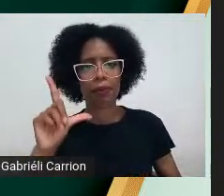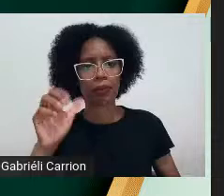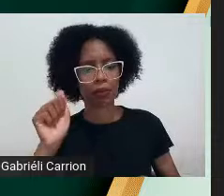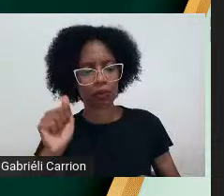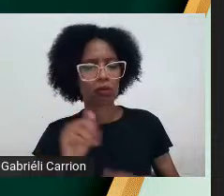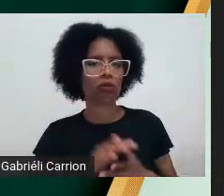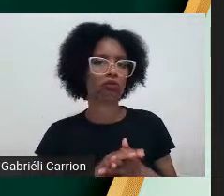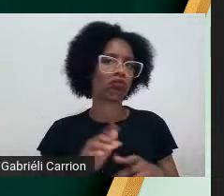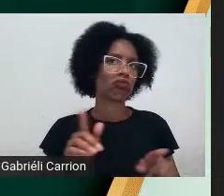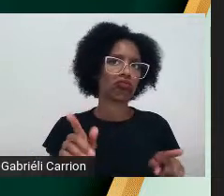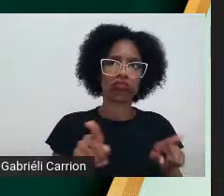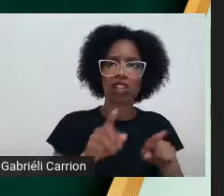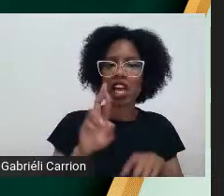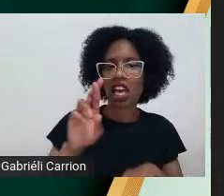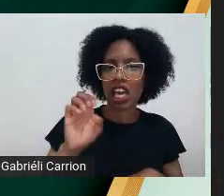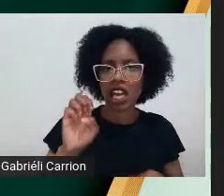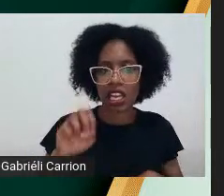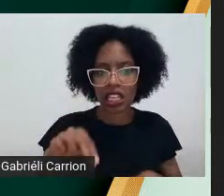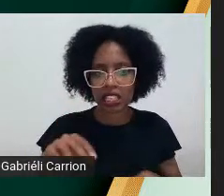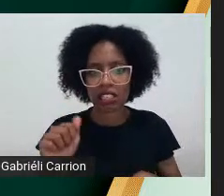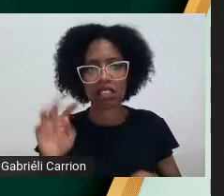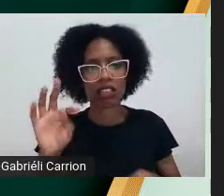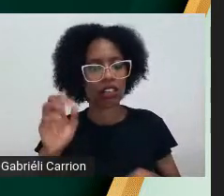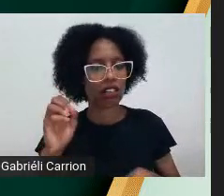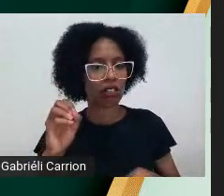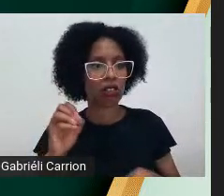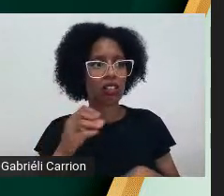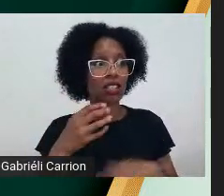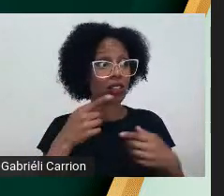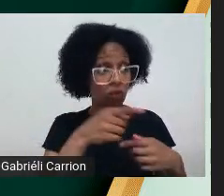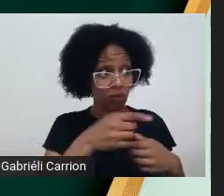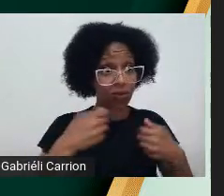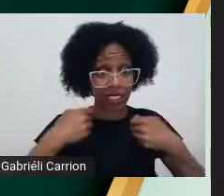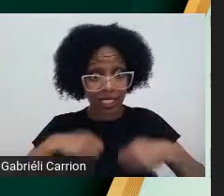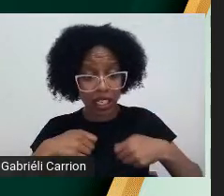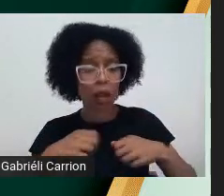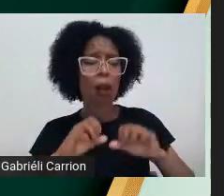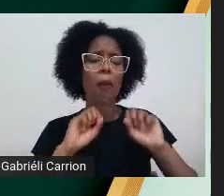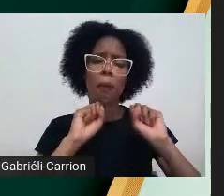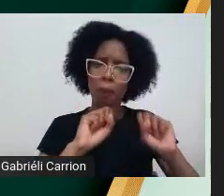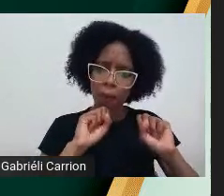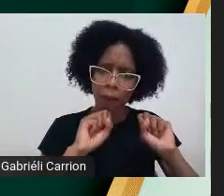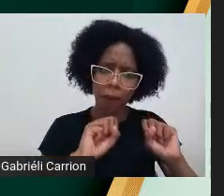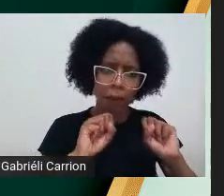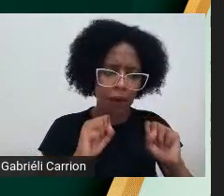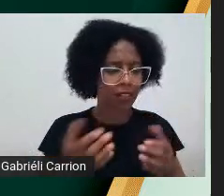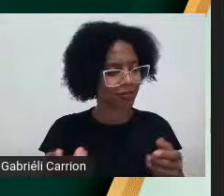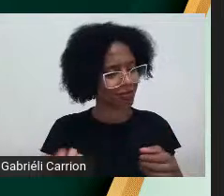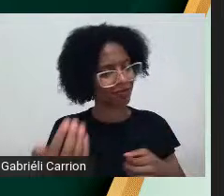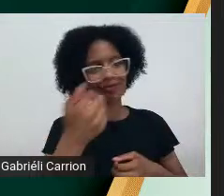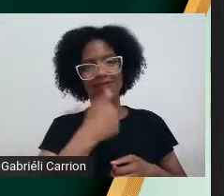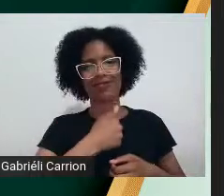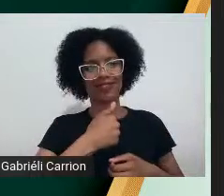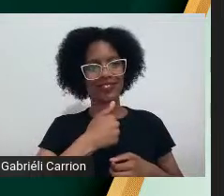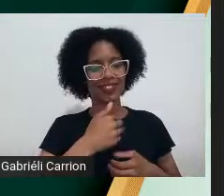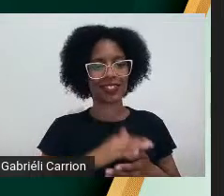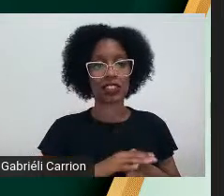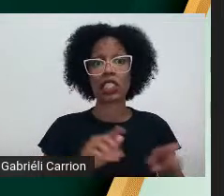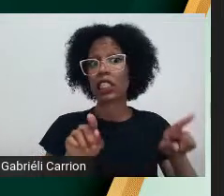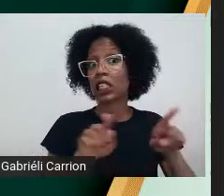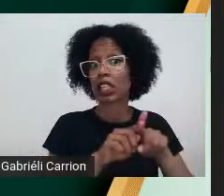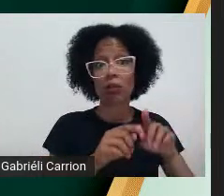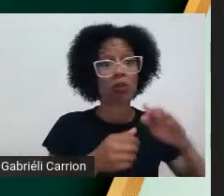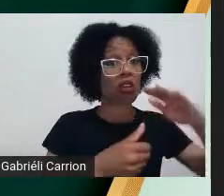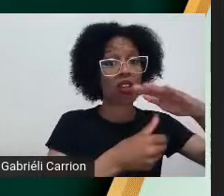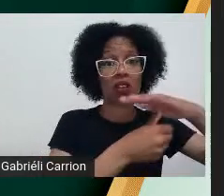Renata, professora Patrícia, professor Sidney, qualquer um de nós, inclusive na universidade como um todo, reitoria, outros